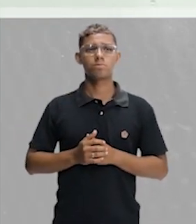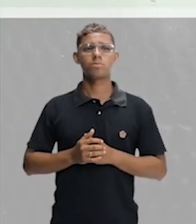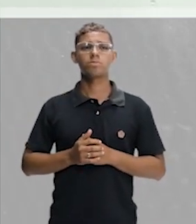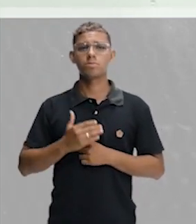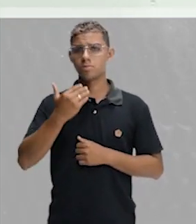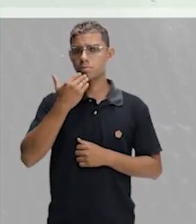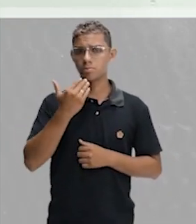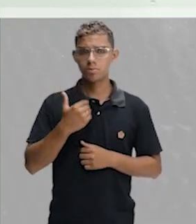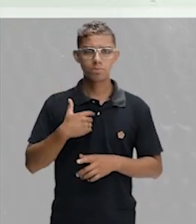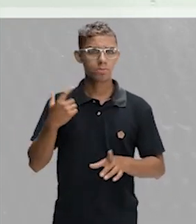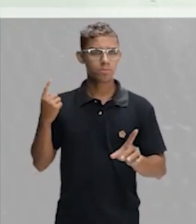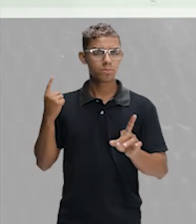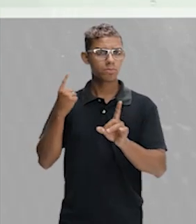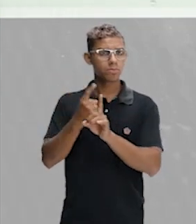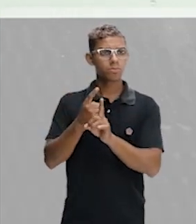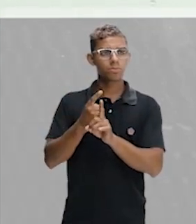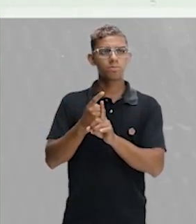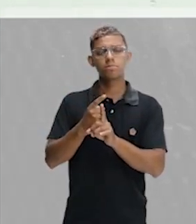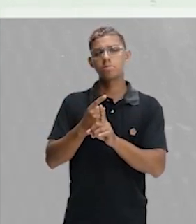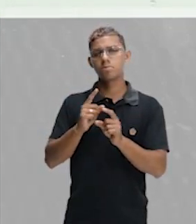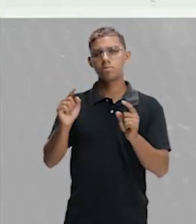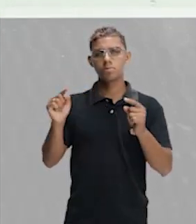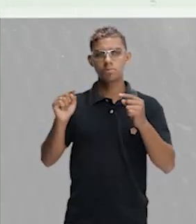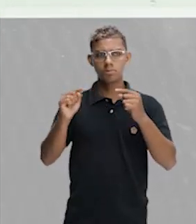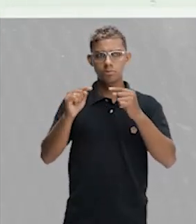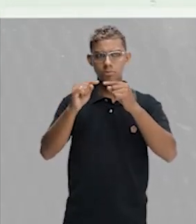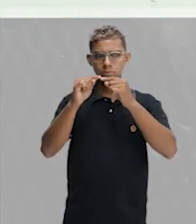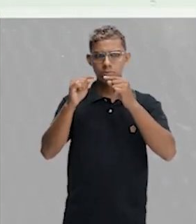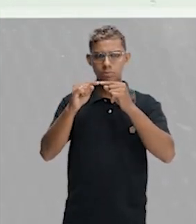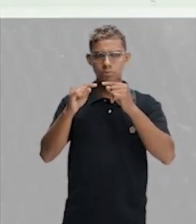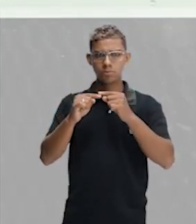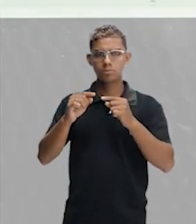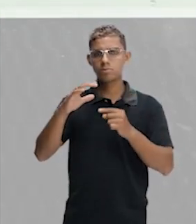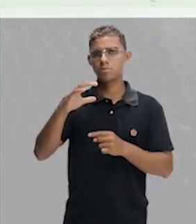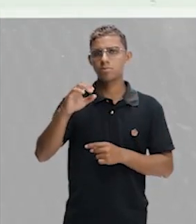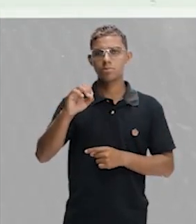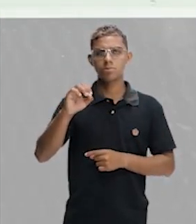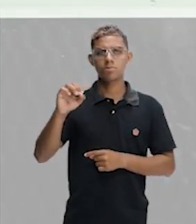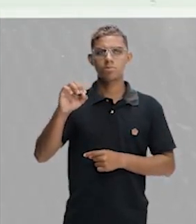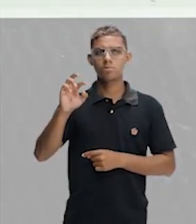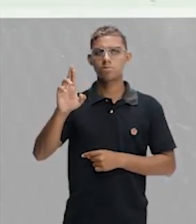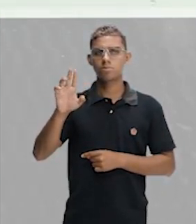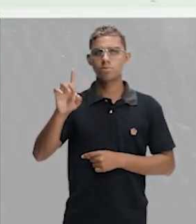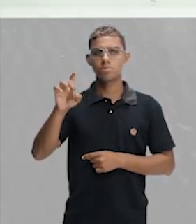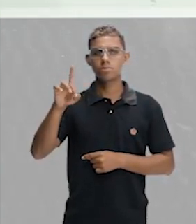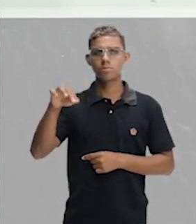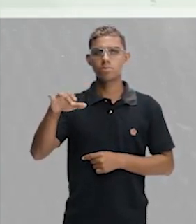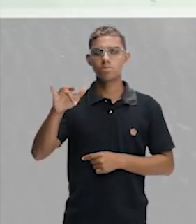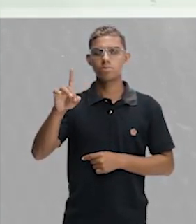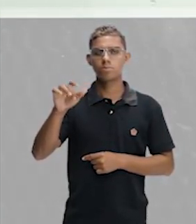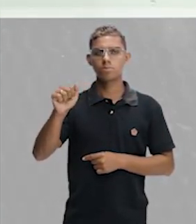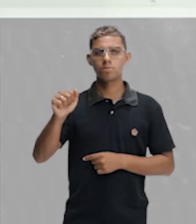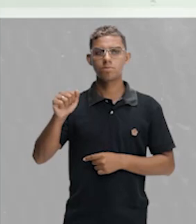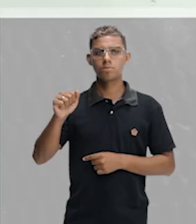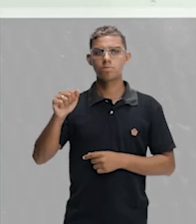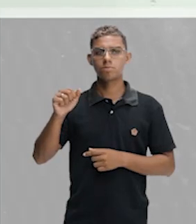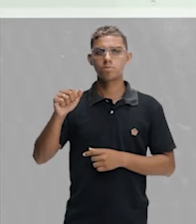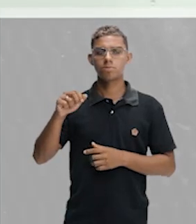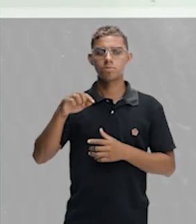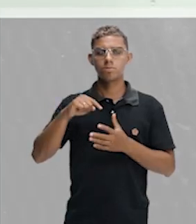8 certo com isso já posso montar minha equação tá a minha equação na